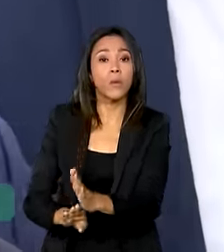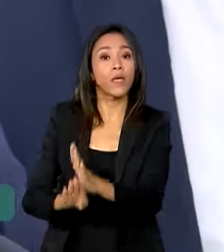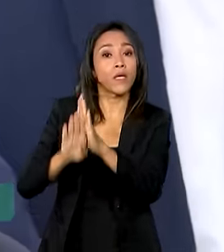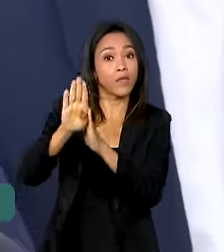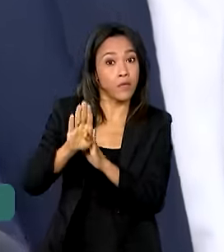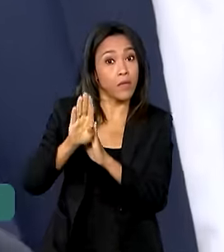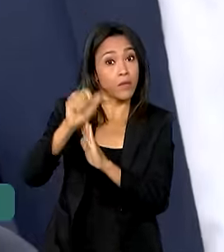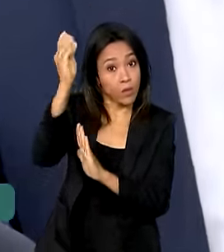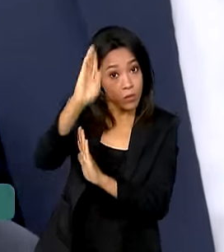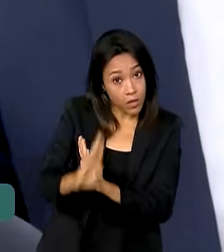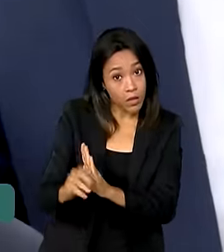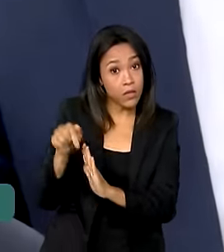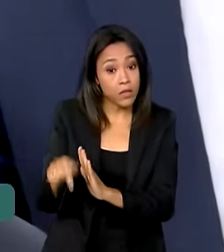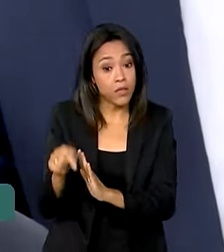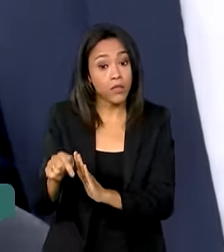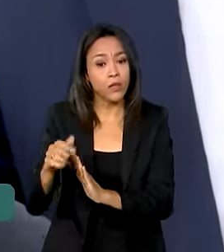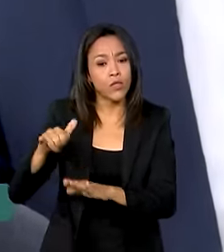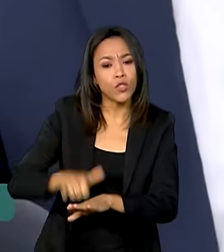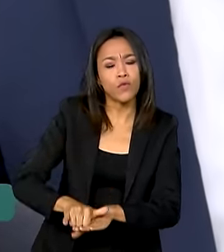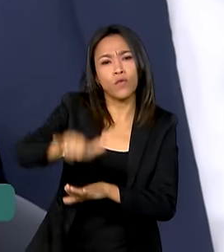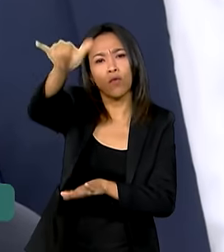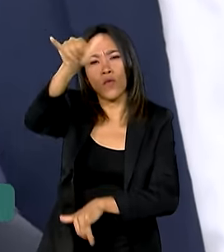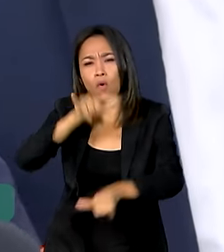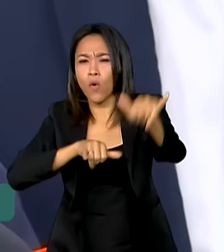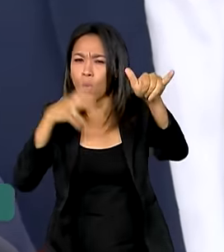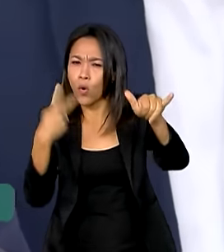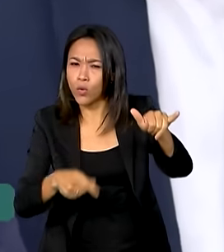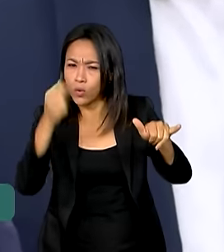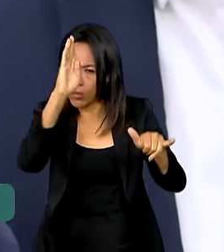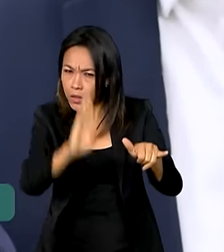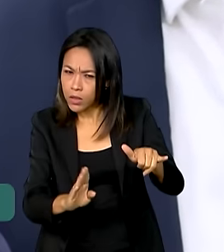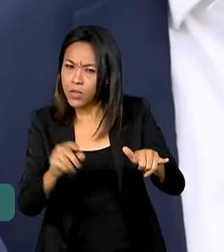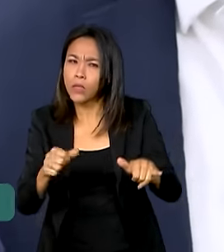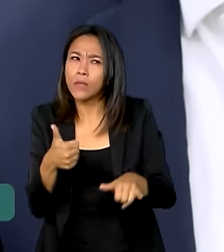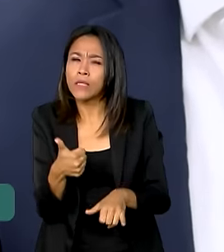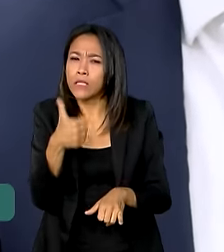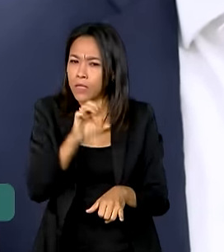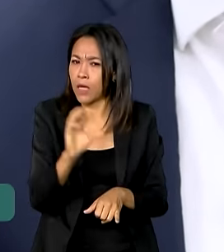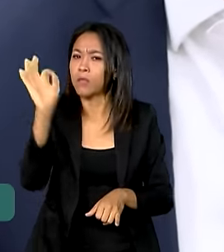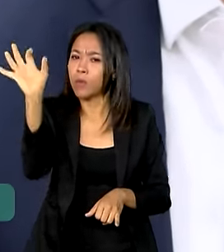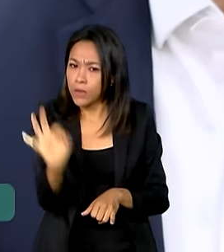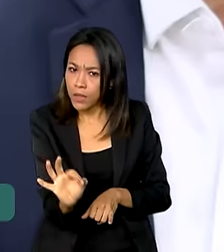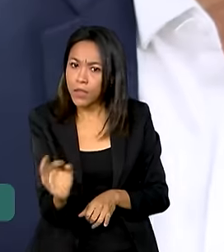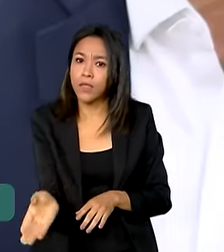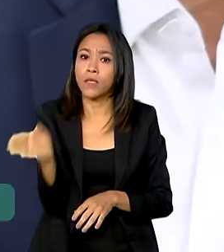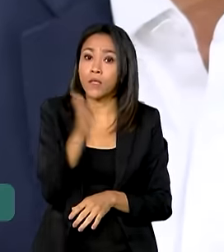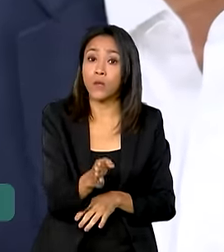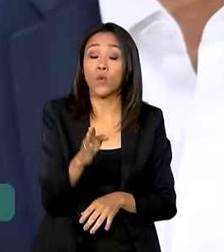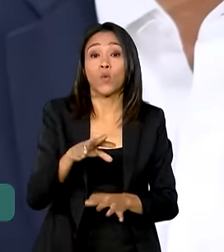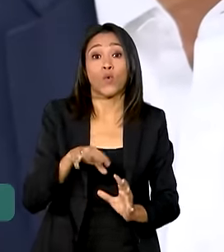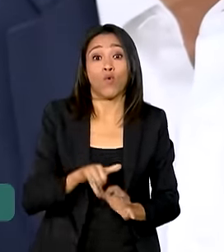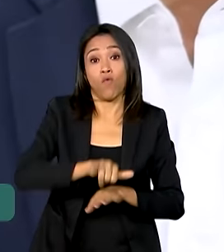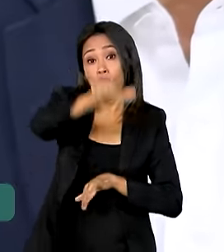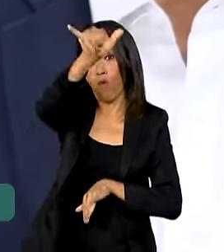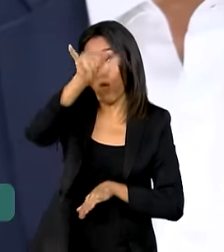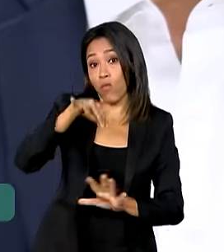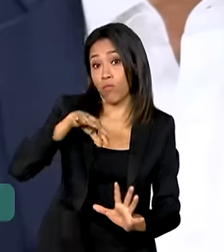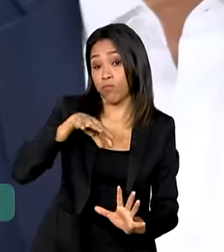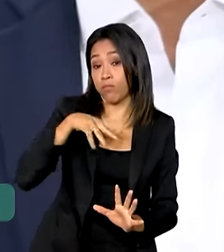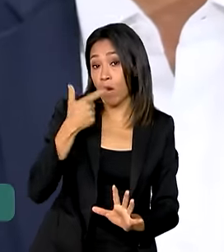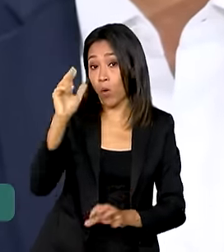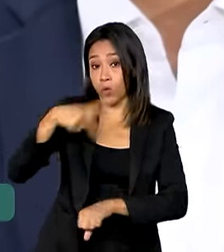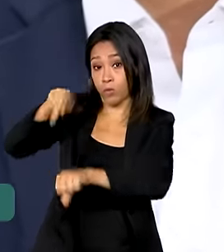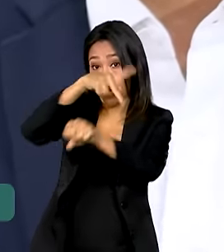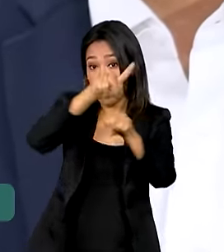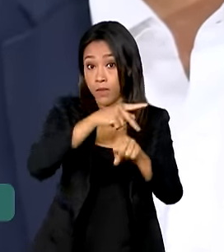brasileira de voos nacionais em torno de 10%, voos internacionais no mês de setembro